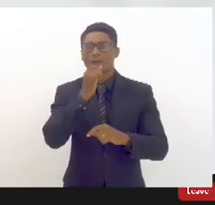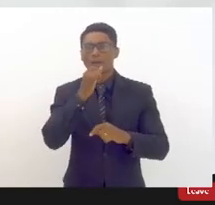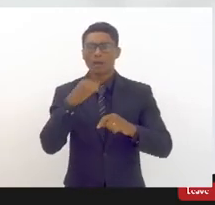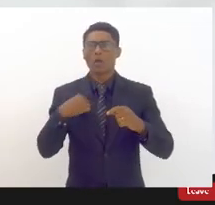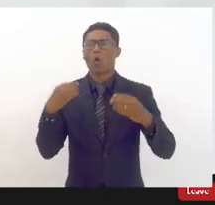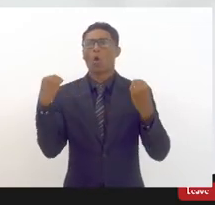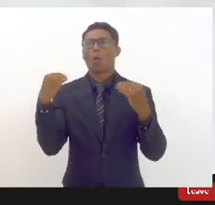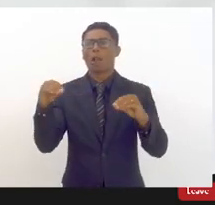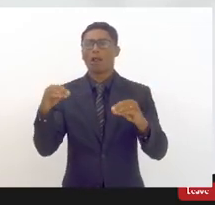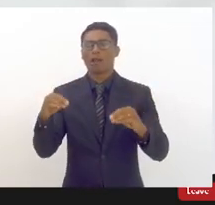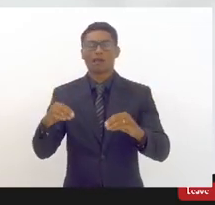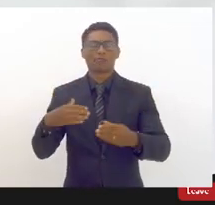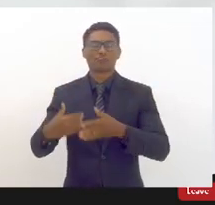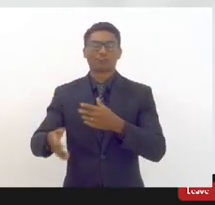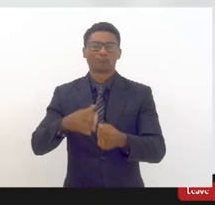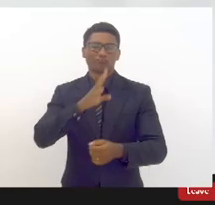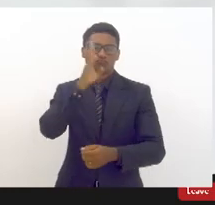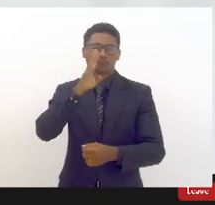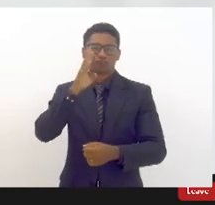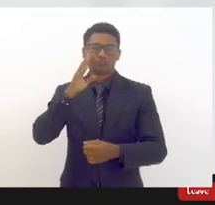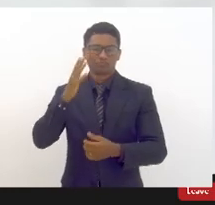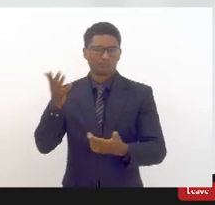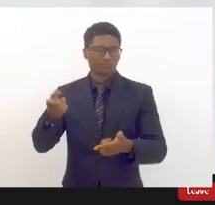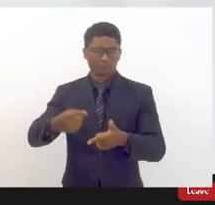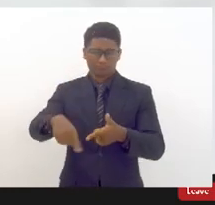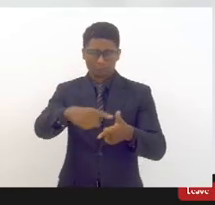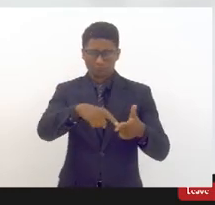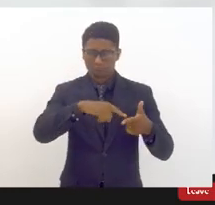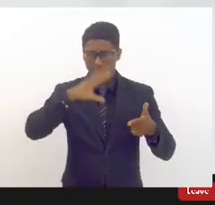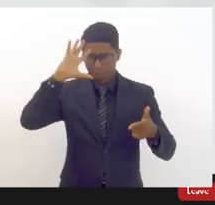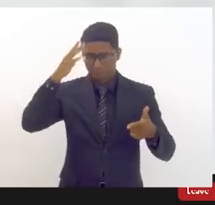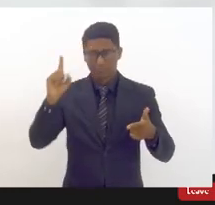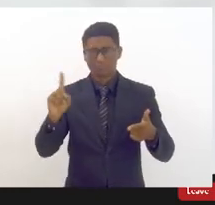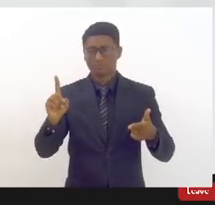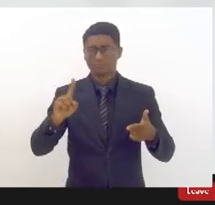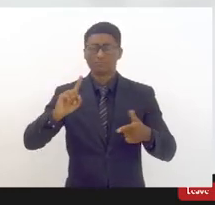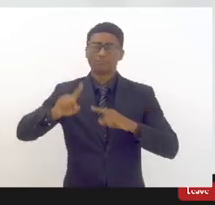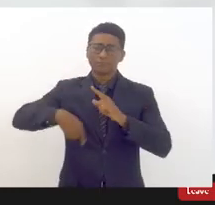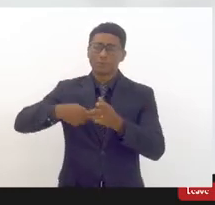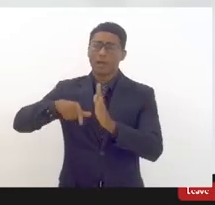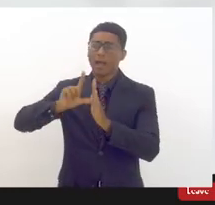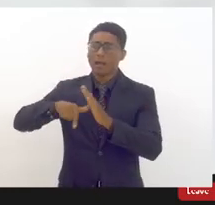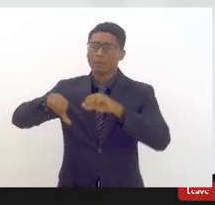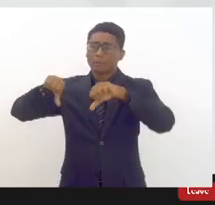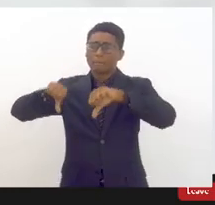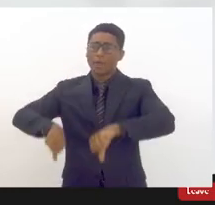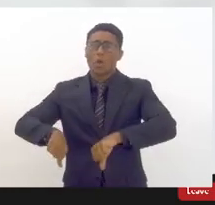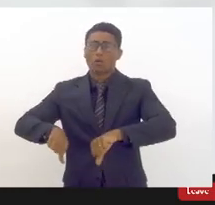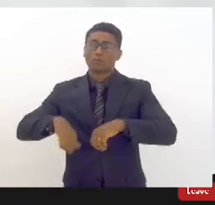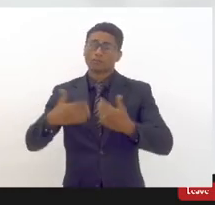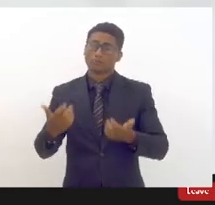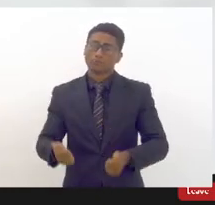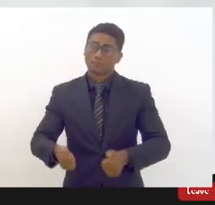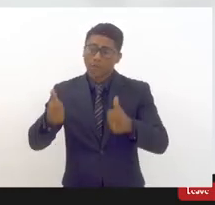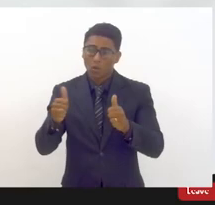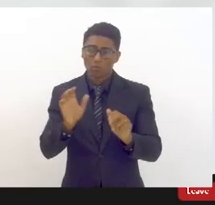feito, porque acaba não resolvendo o problema e acaba tendo ali um atraso ainda maior. Então a gente tem que fazer com as cautelas devidas, mas